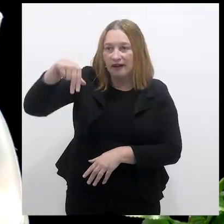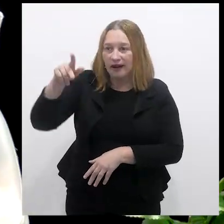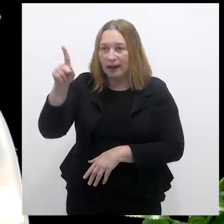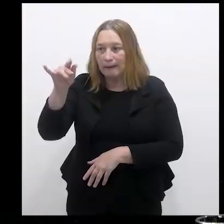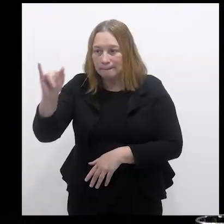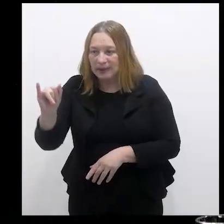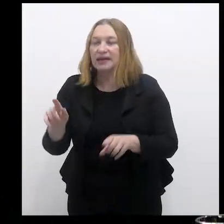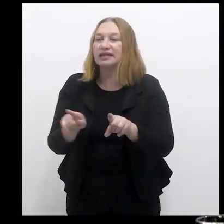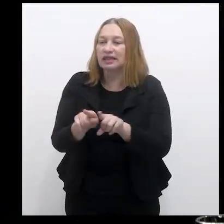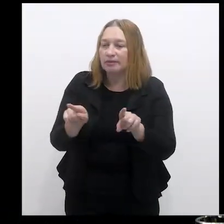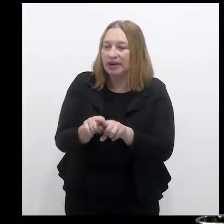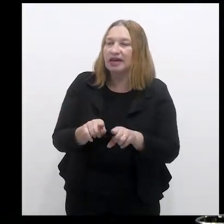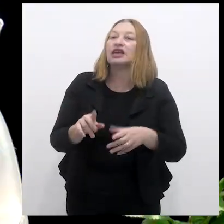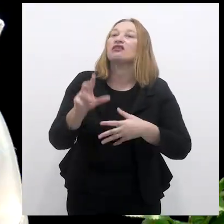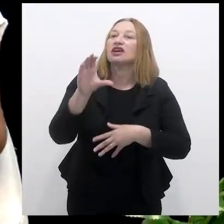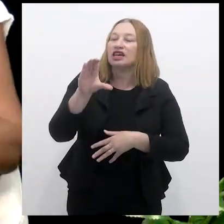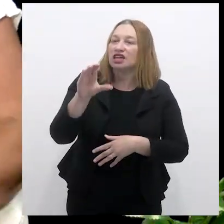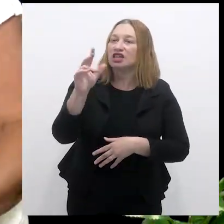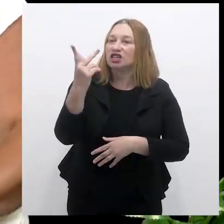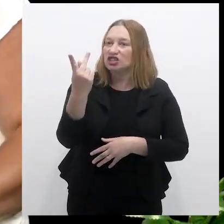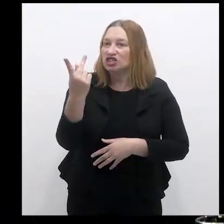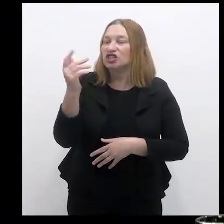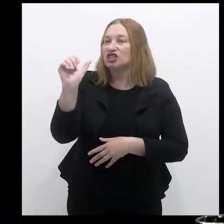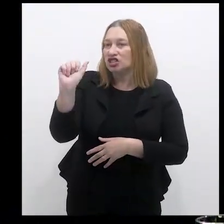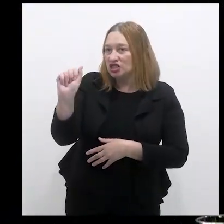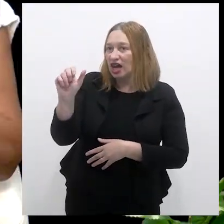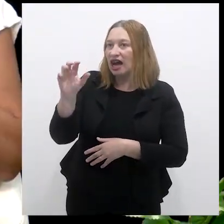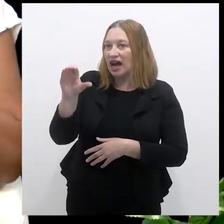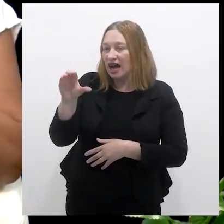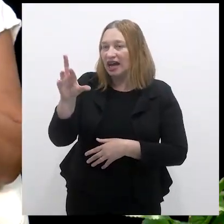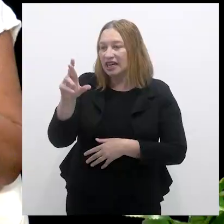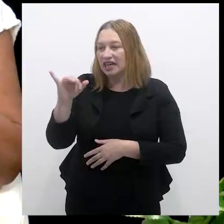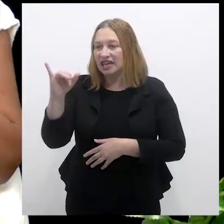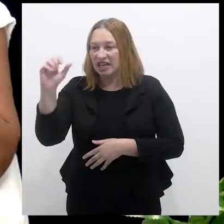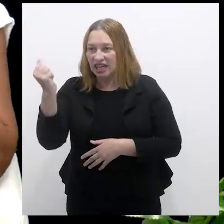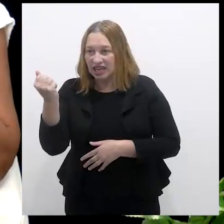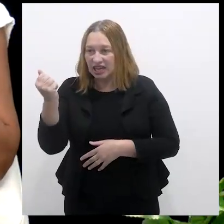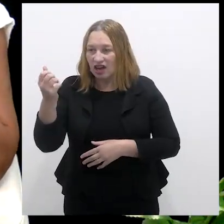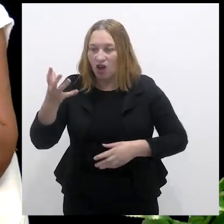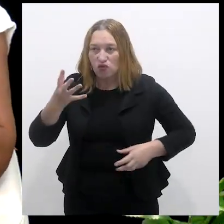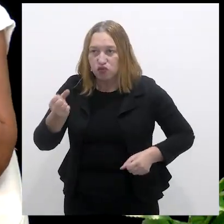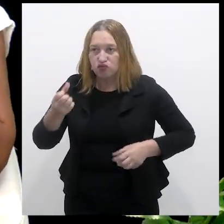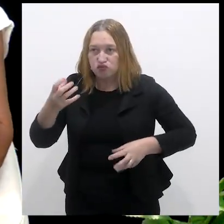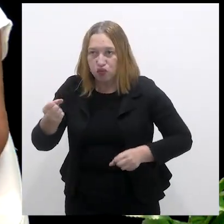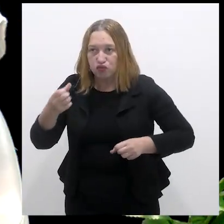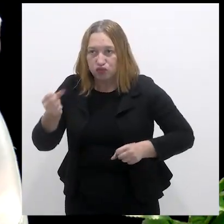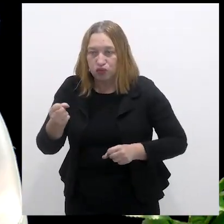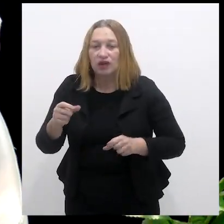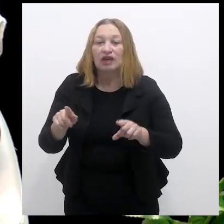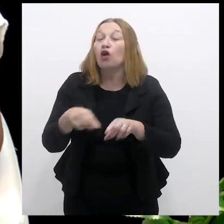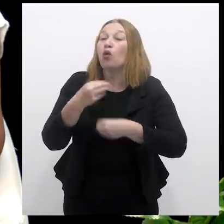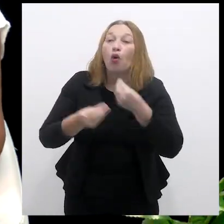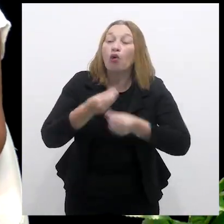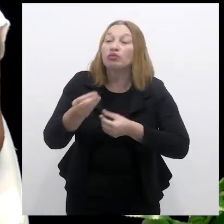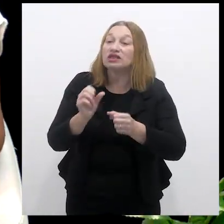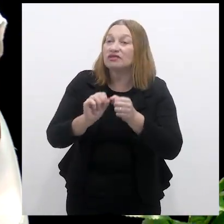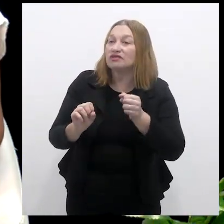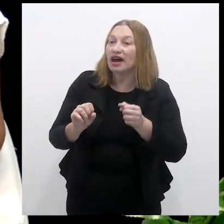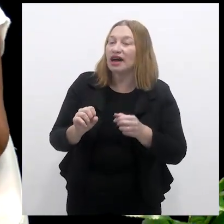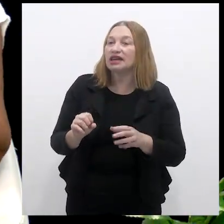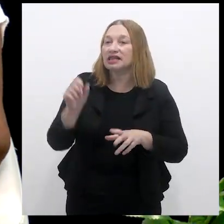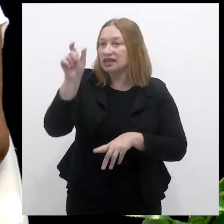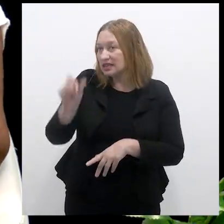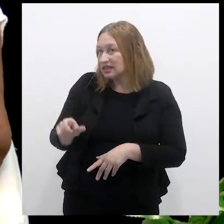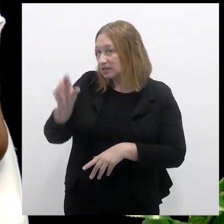né? Chacrinha. Você faz muito musical também. Como é que funciona, assim, o teu processo criativo para esses personagens que